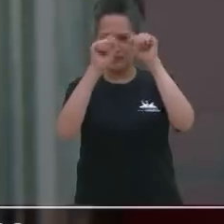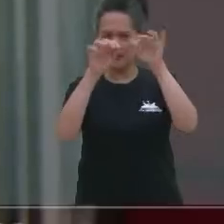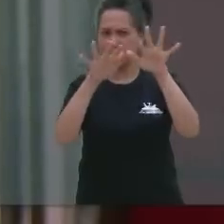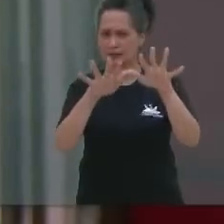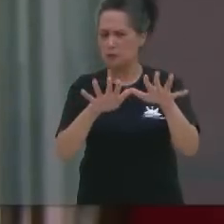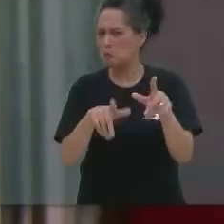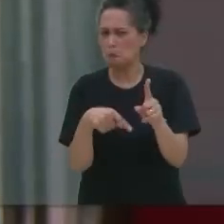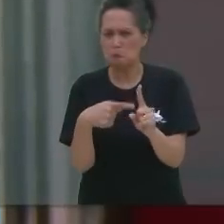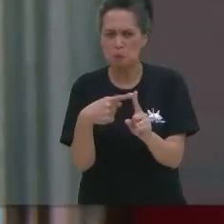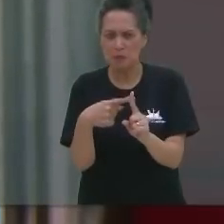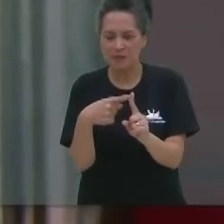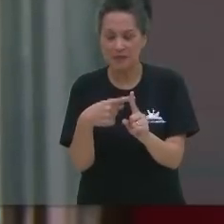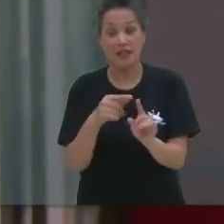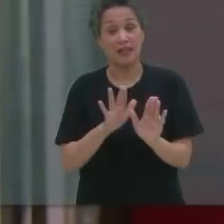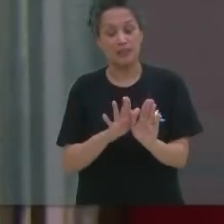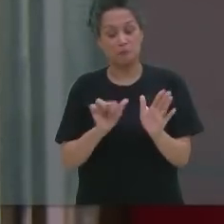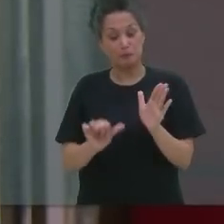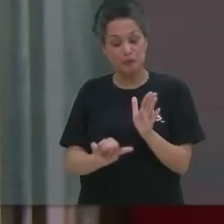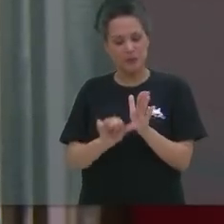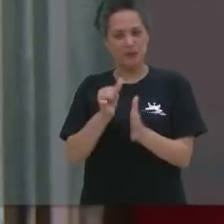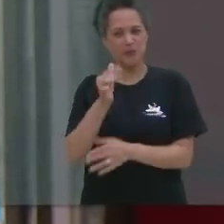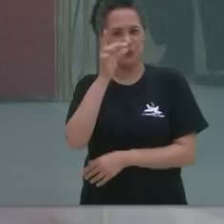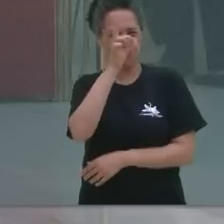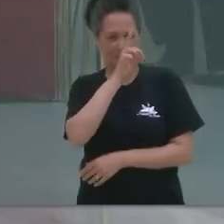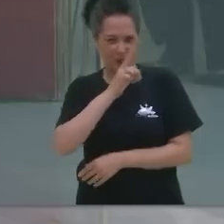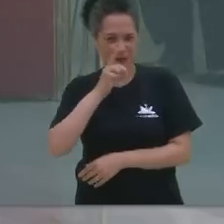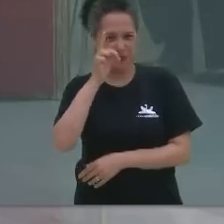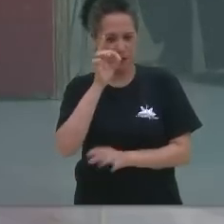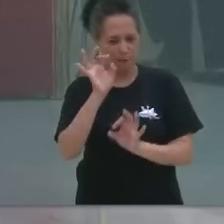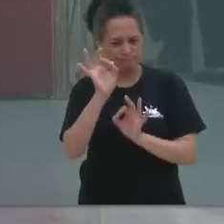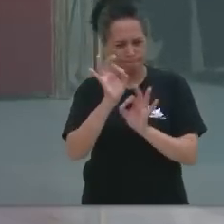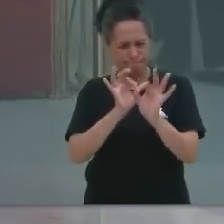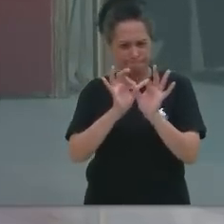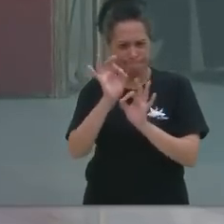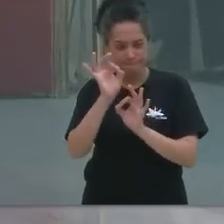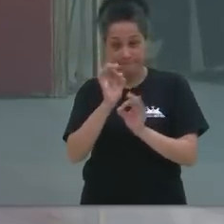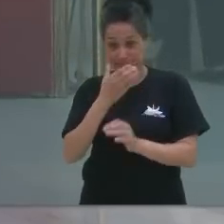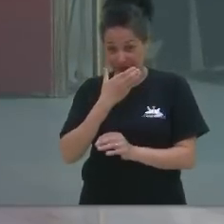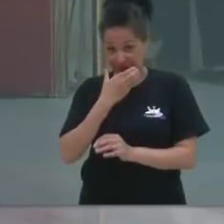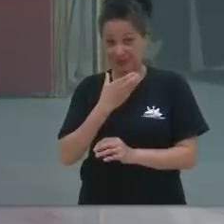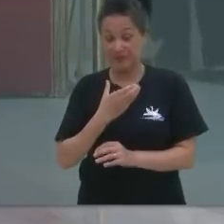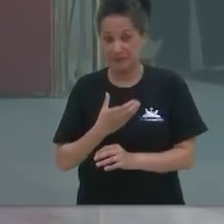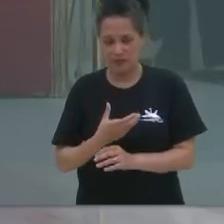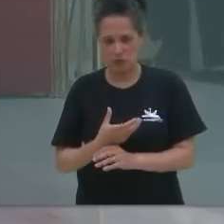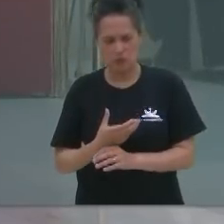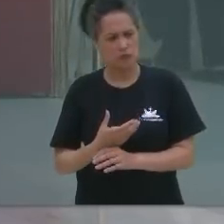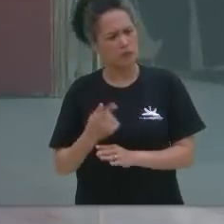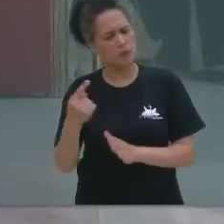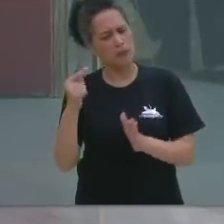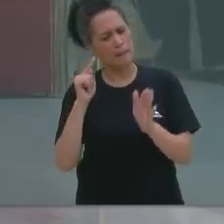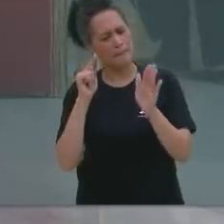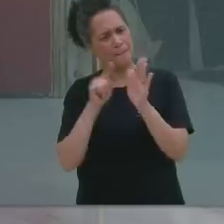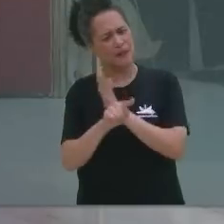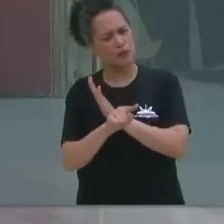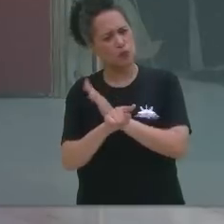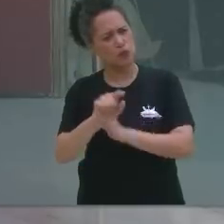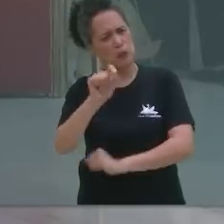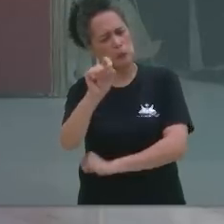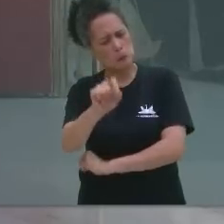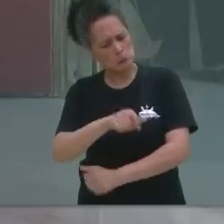como primeiro domingo do Advento, alguém há de se perguntar: qual é o tema